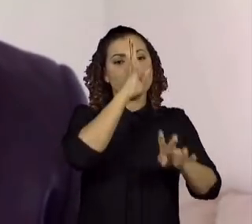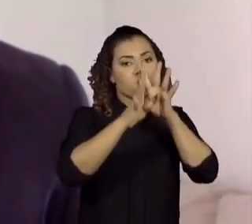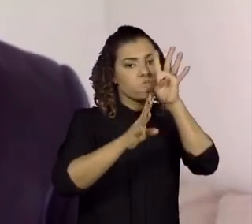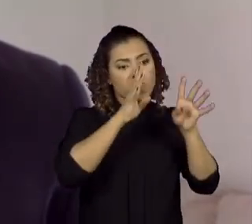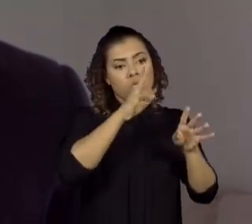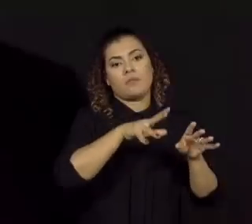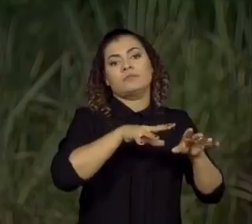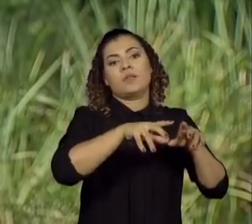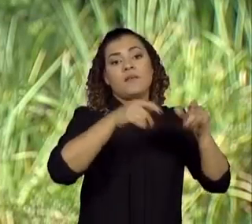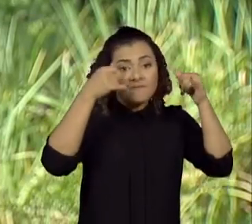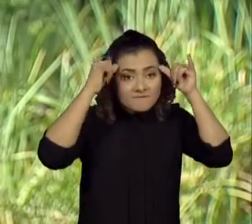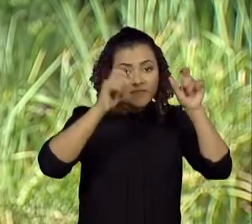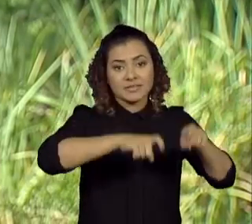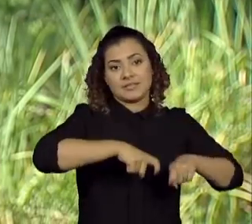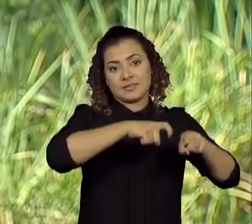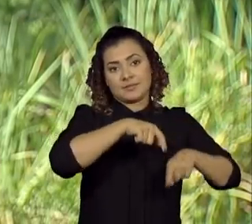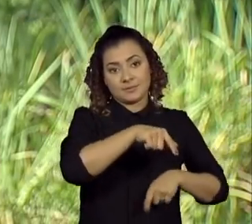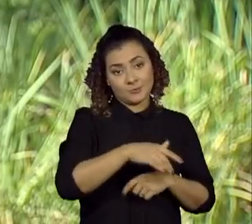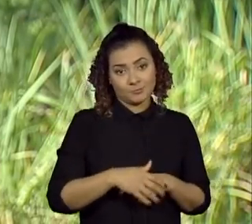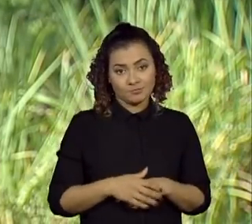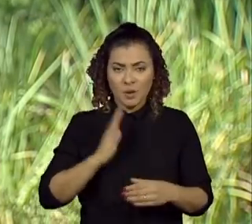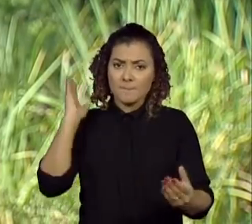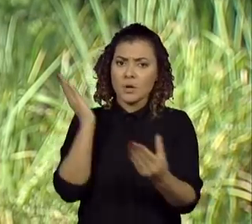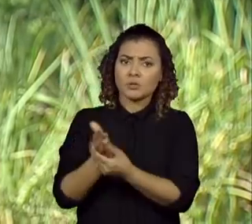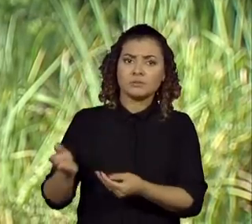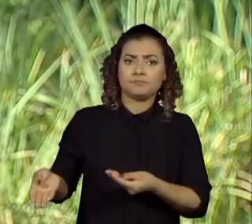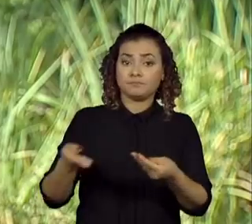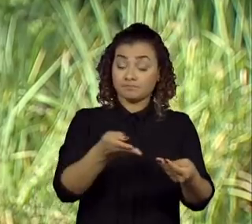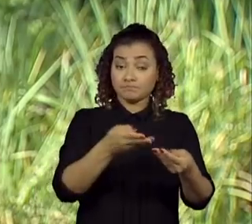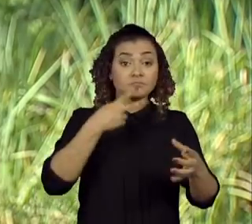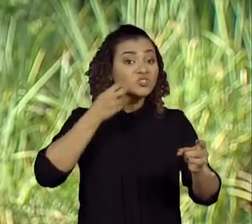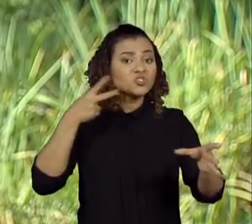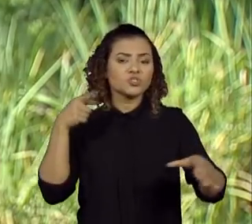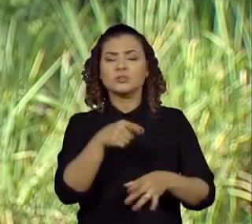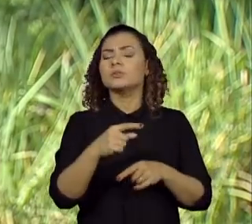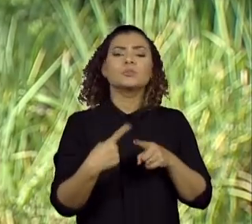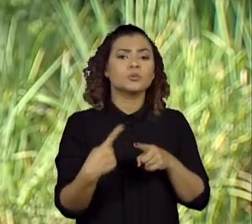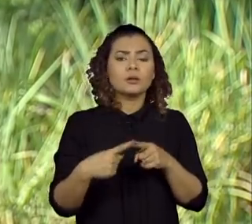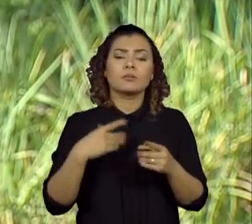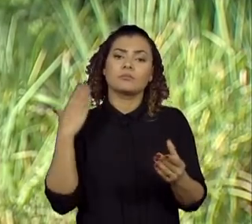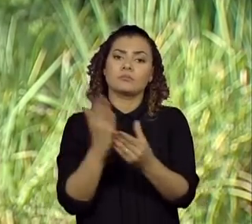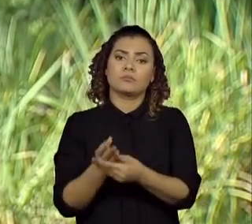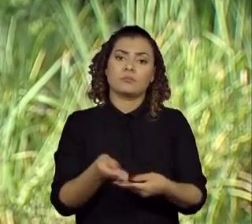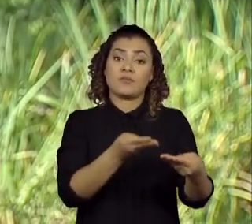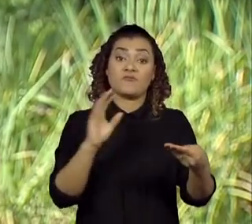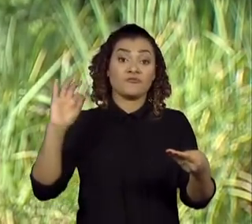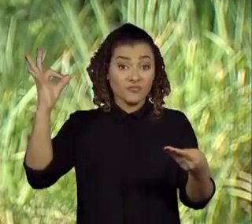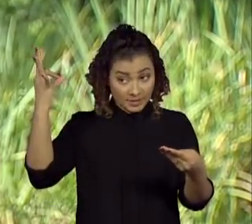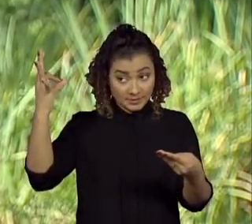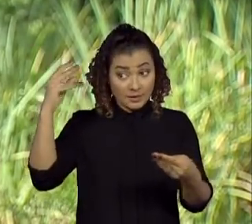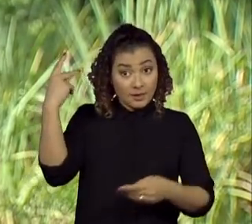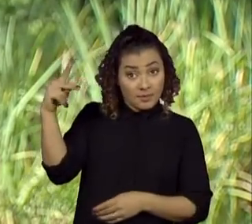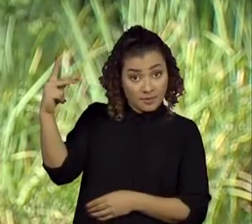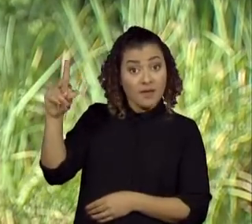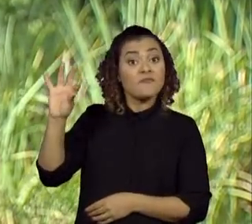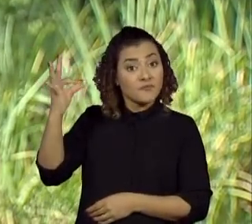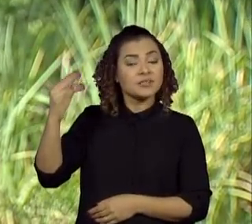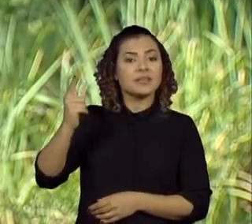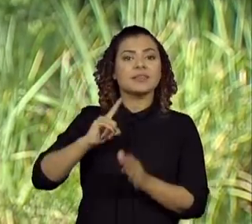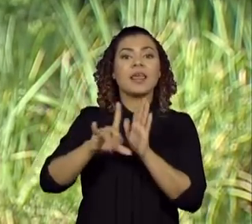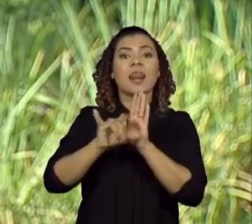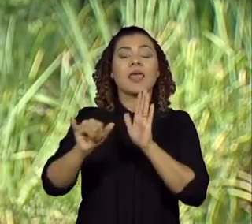de fazendeiros. A ação judicial movida pelos indígenas foi protocolada na França. Lá existe uma lei